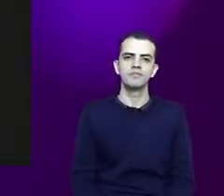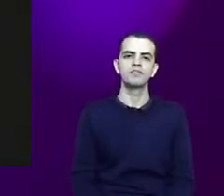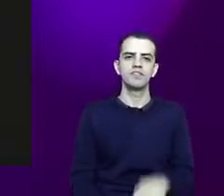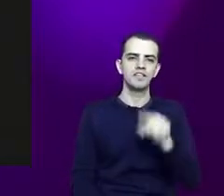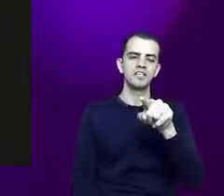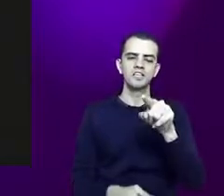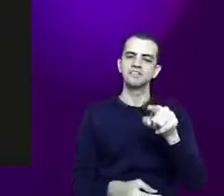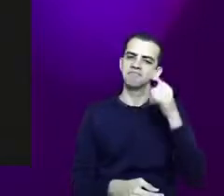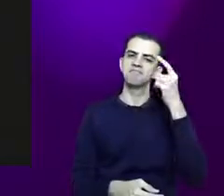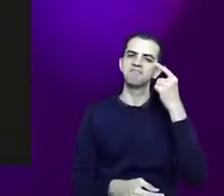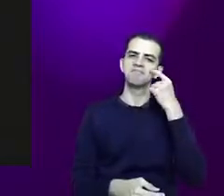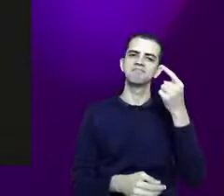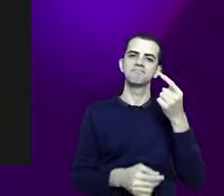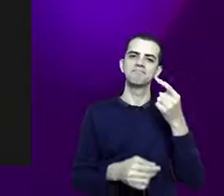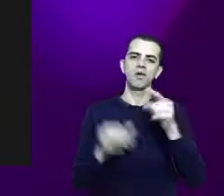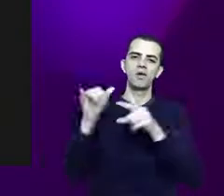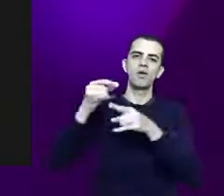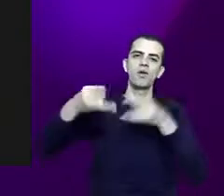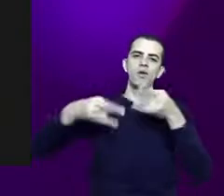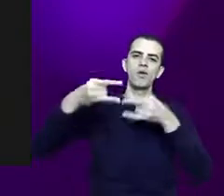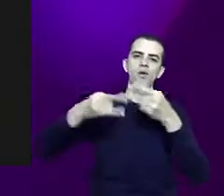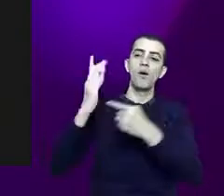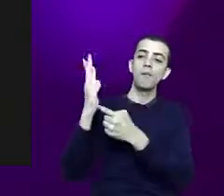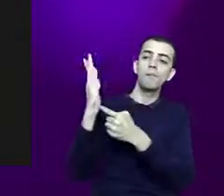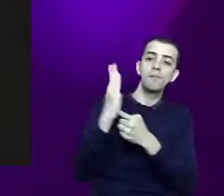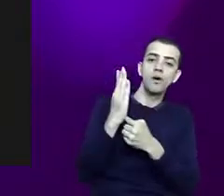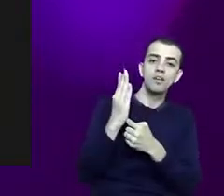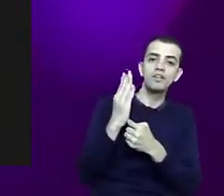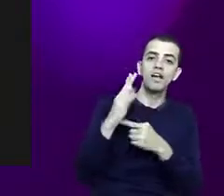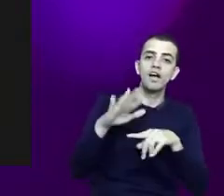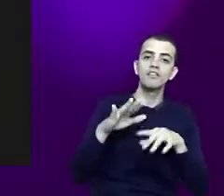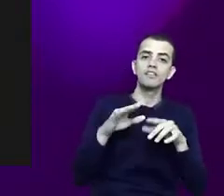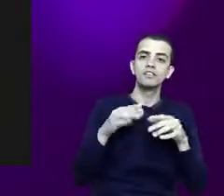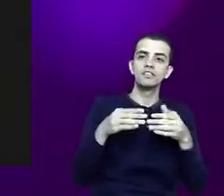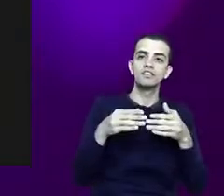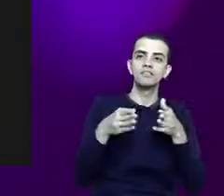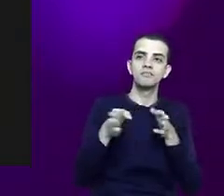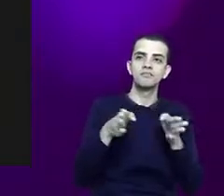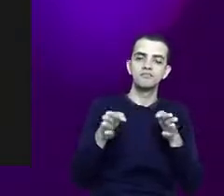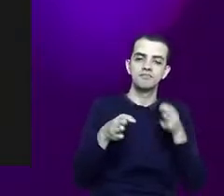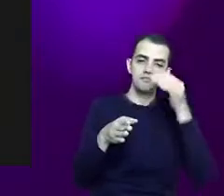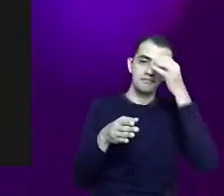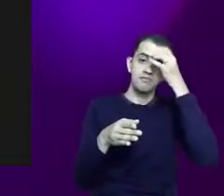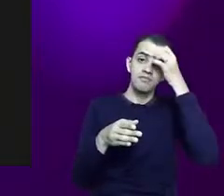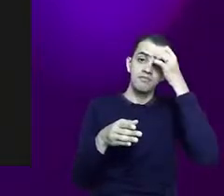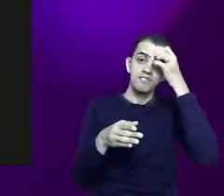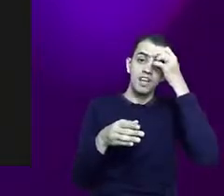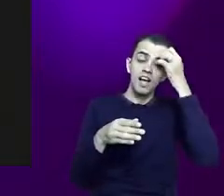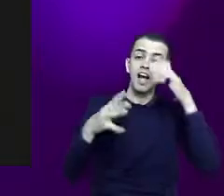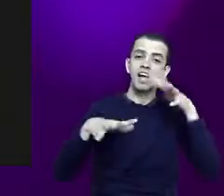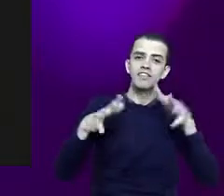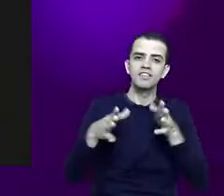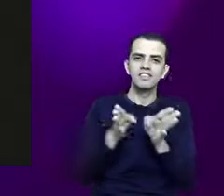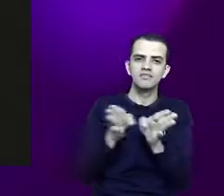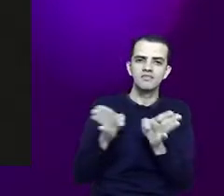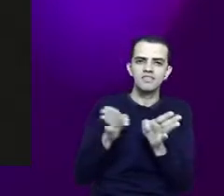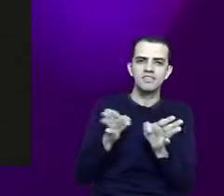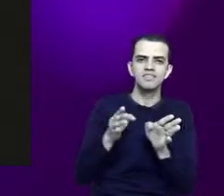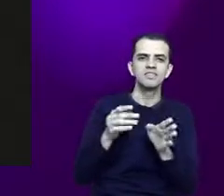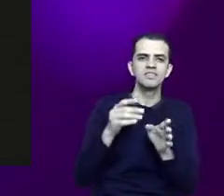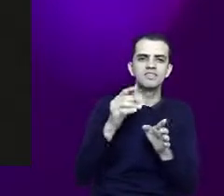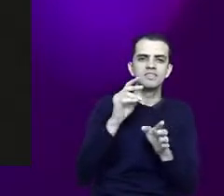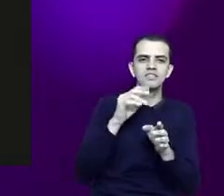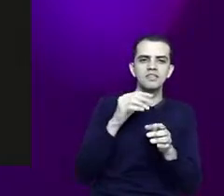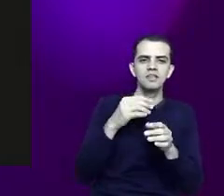né, que também a robótica tem, ela mostra para a gente que a hora que a gente medializa esse cup, né, faz a medialização dele, chegando próximo à